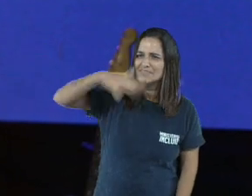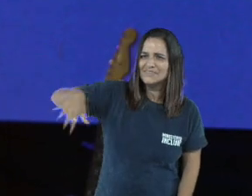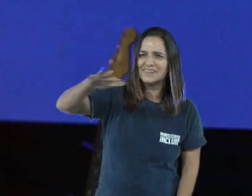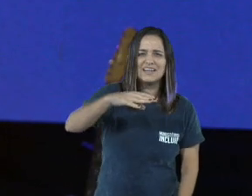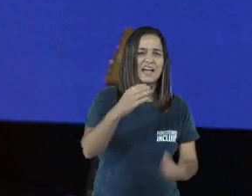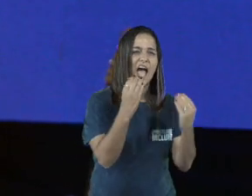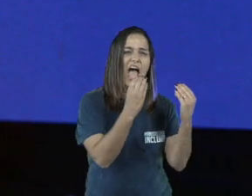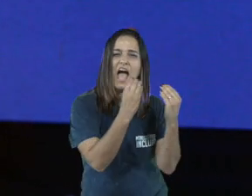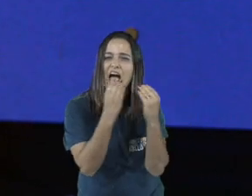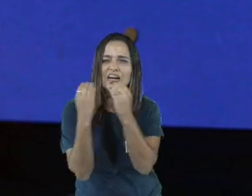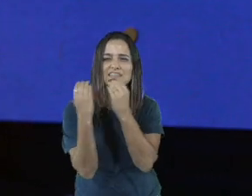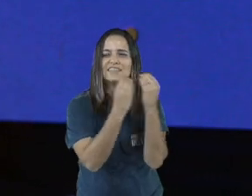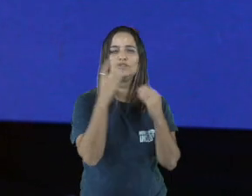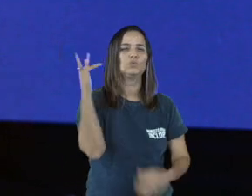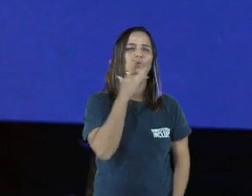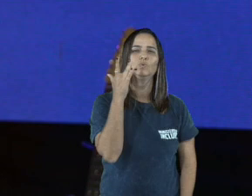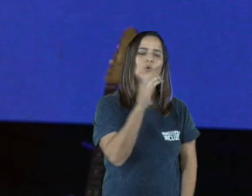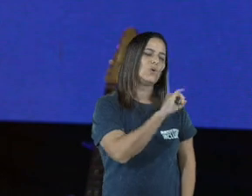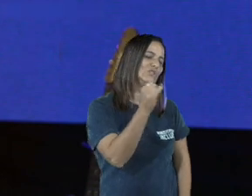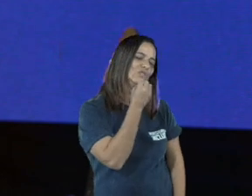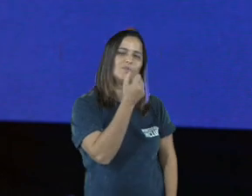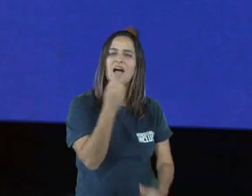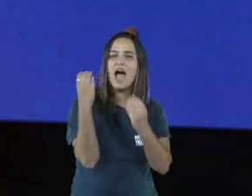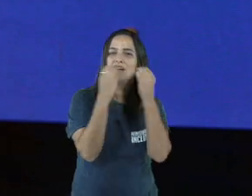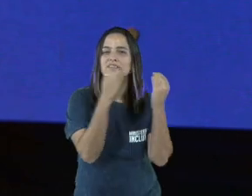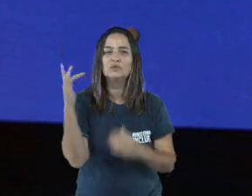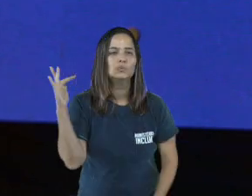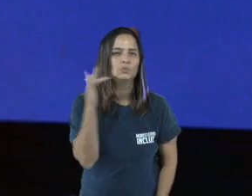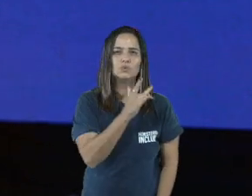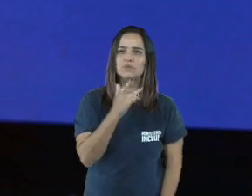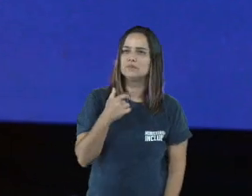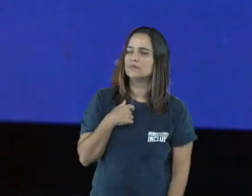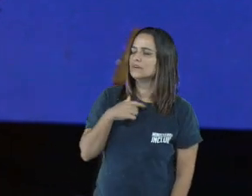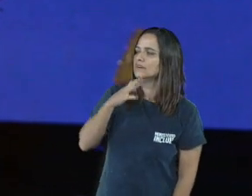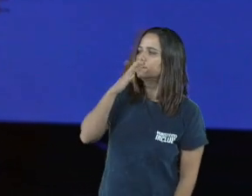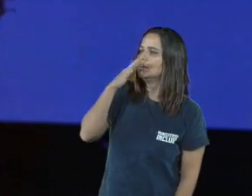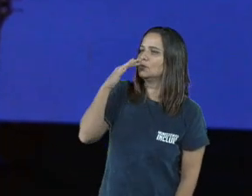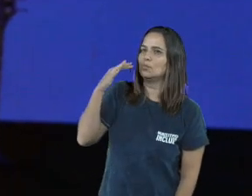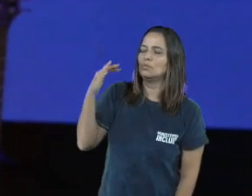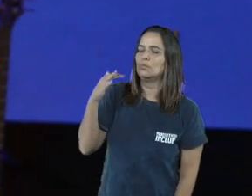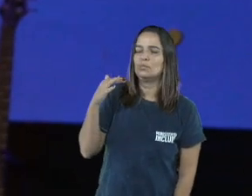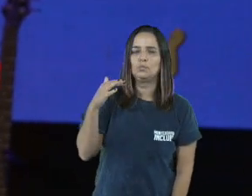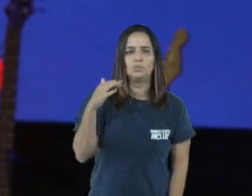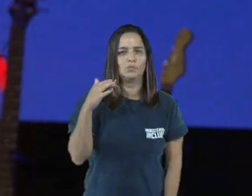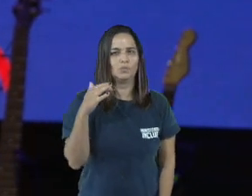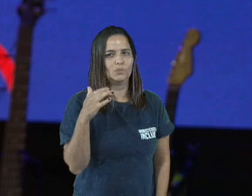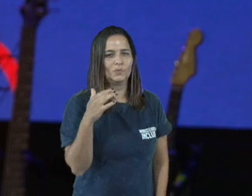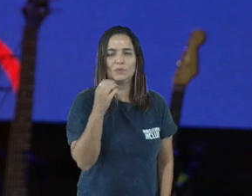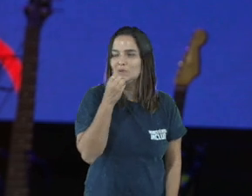pensa no cheiro É mas não adolescente hoje está hamburguer Gourmet naquela época isso não irmão